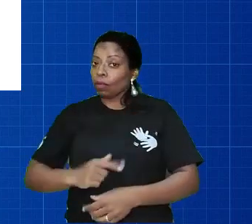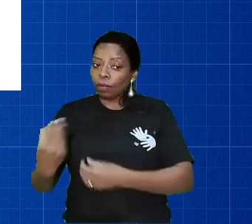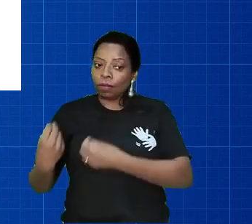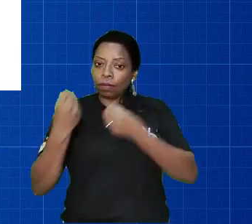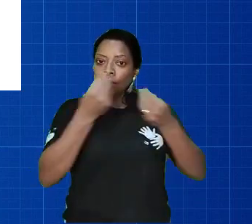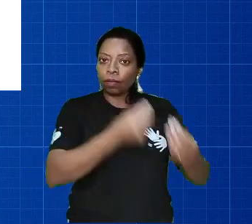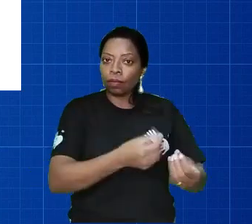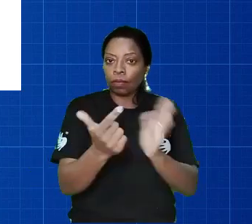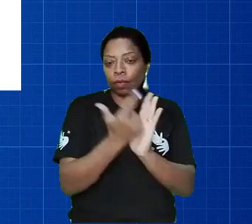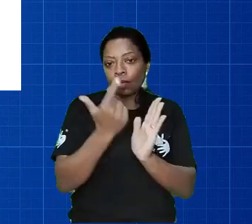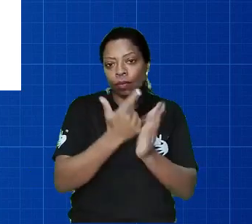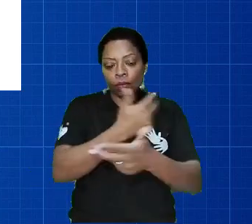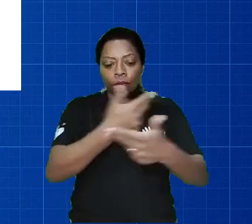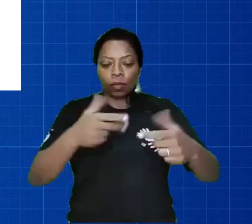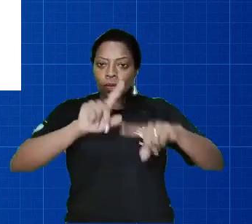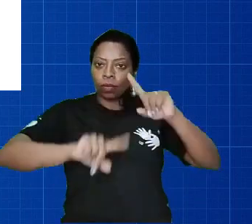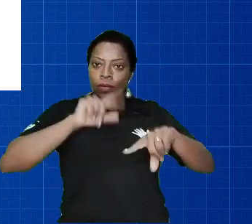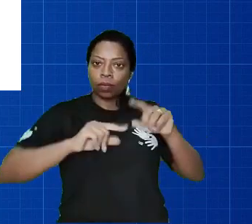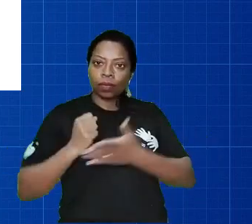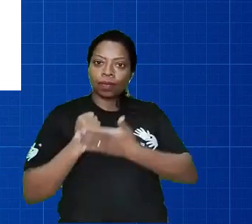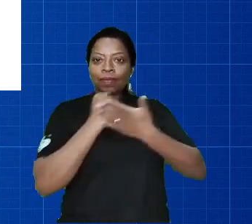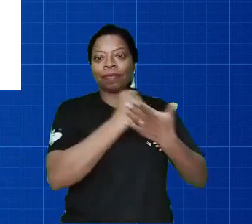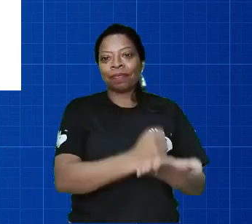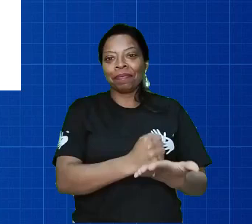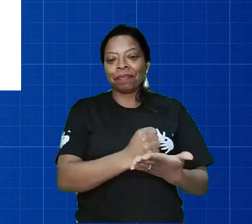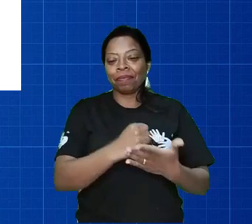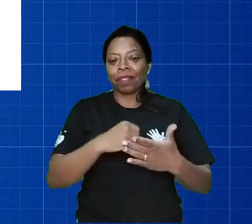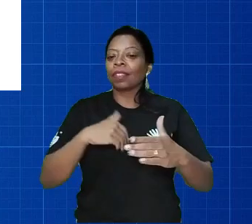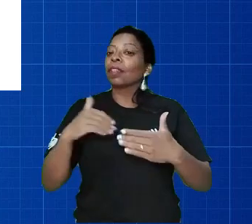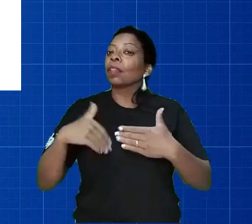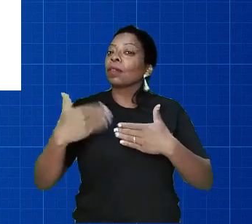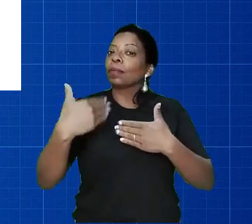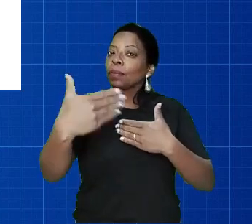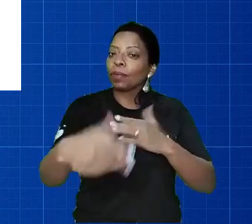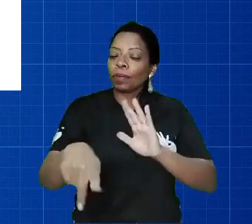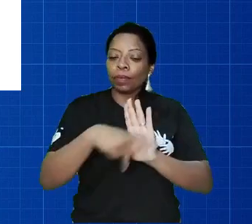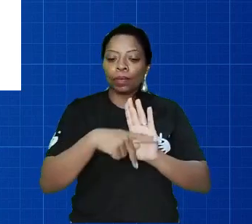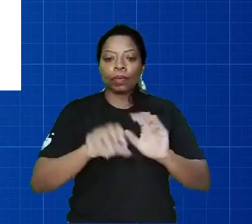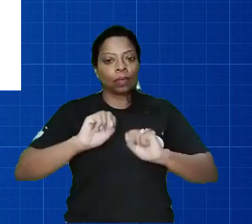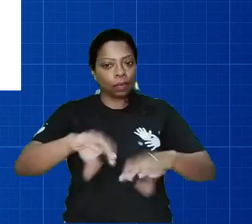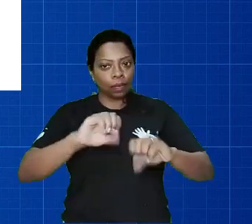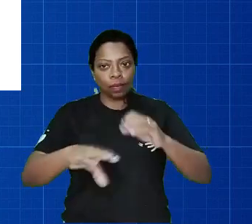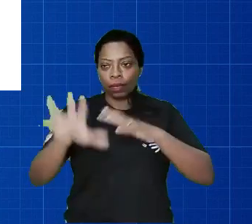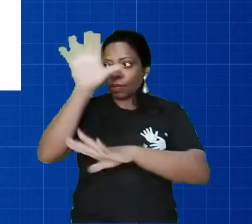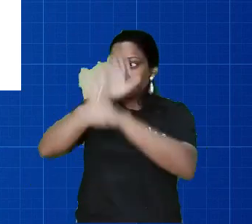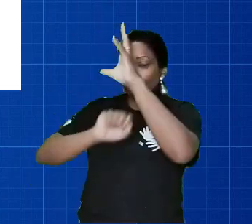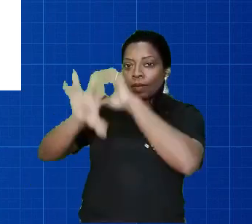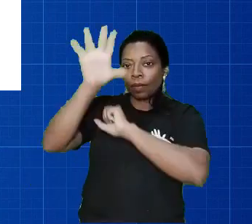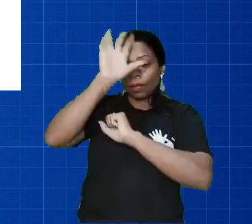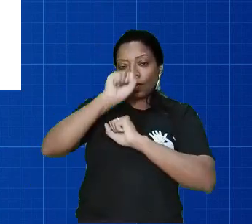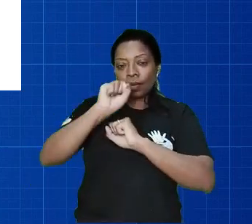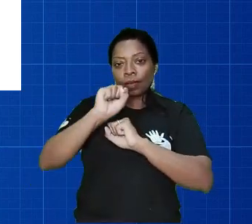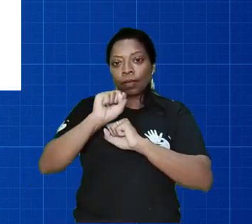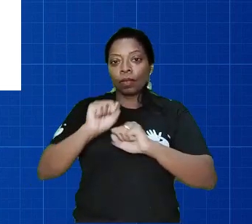literárias, entre outros materiais de apoio ao processo de ensino-aprendizagem, de forma